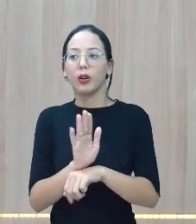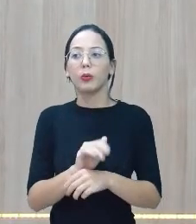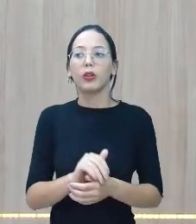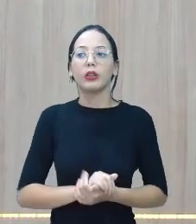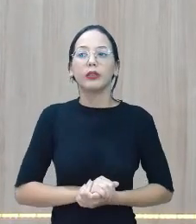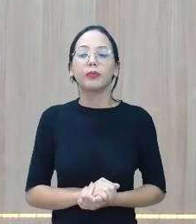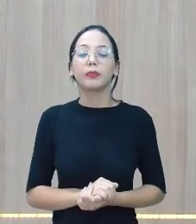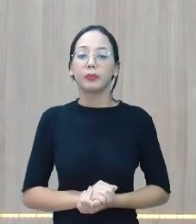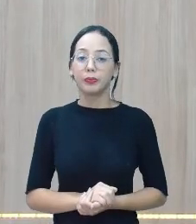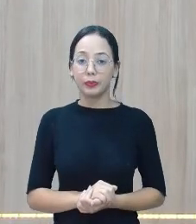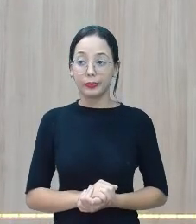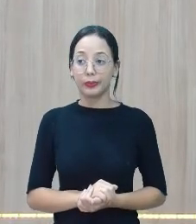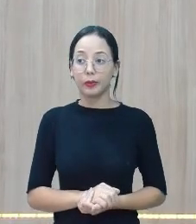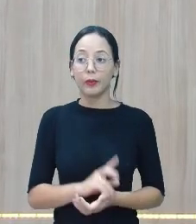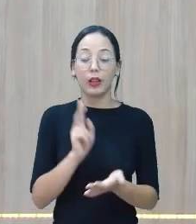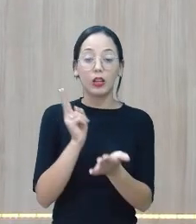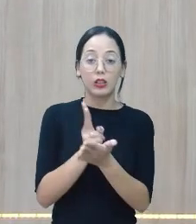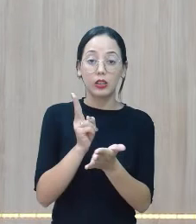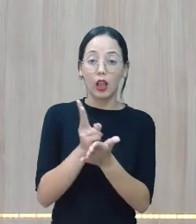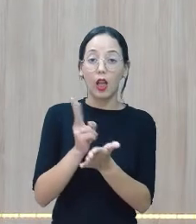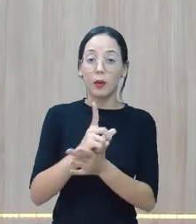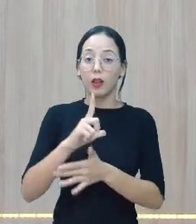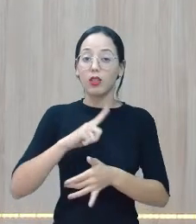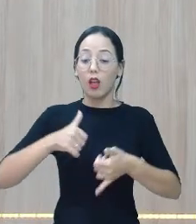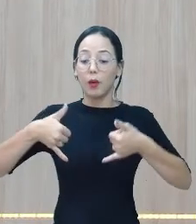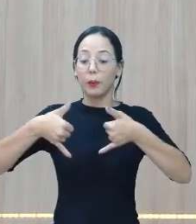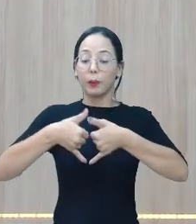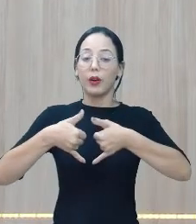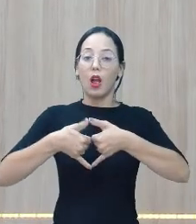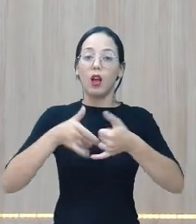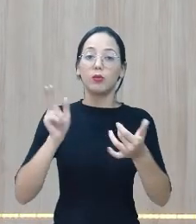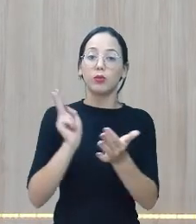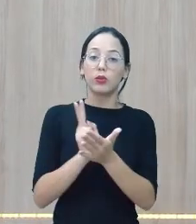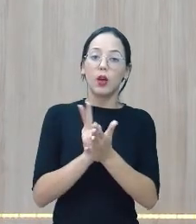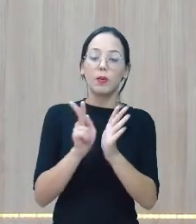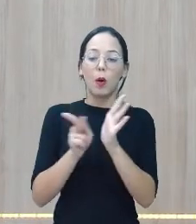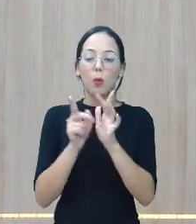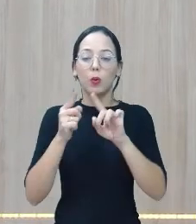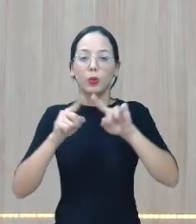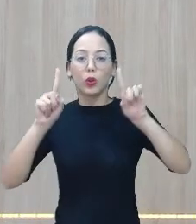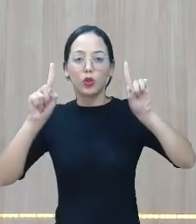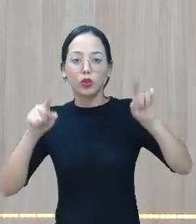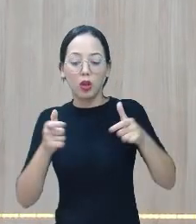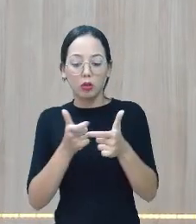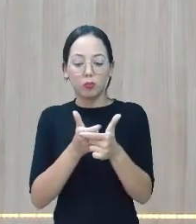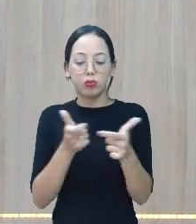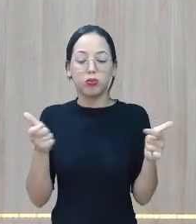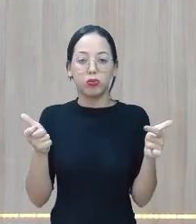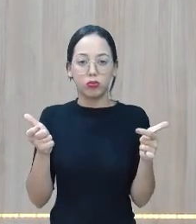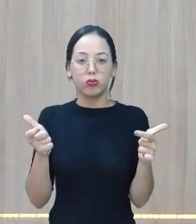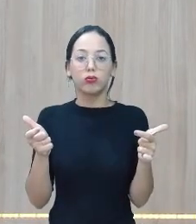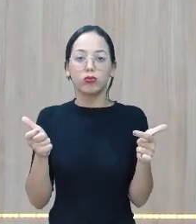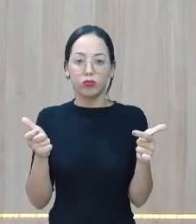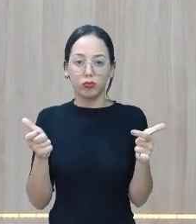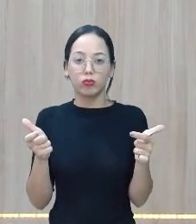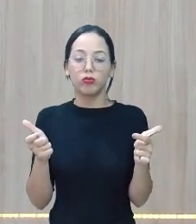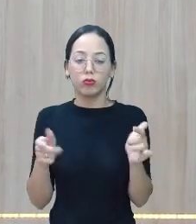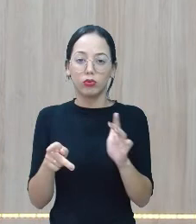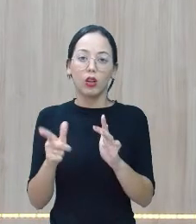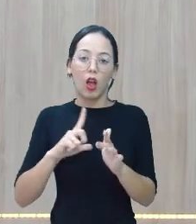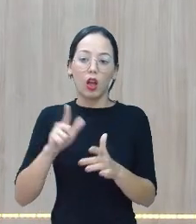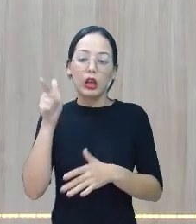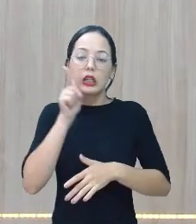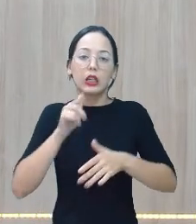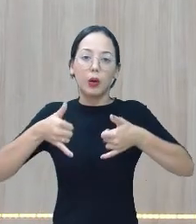cineastas. Então, sempre existe esse prêmio, não é? Por um projeto assim gigantesco, é dado esse